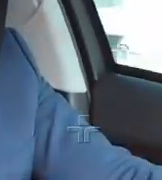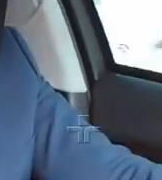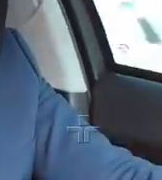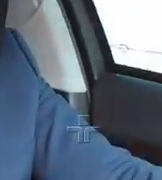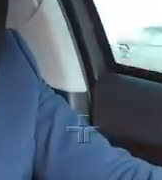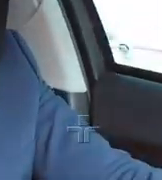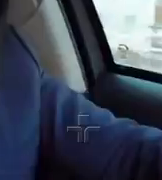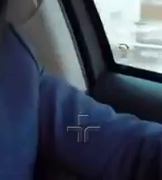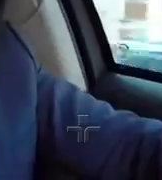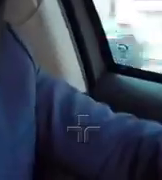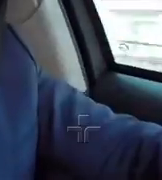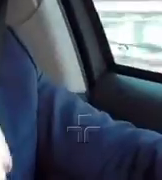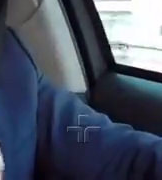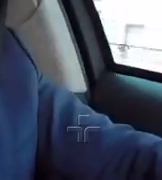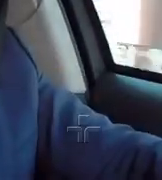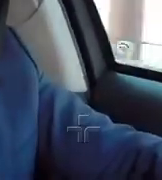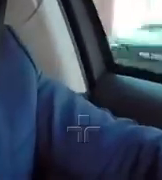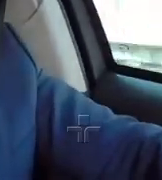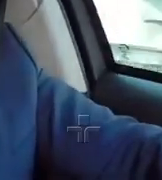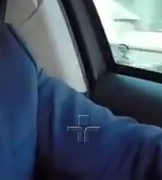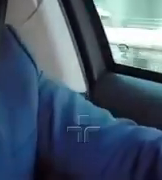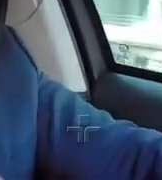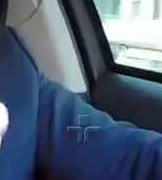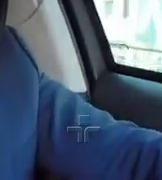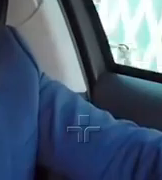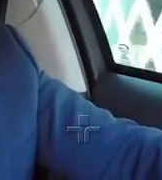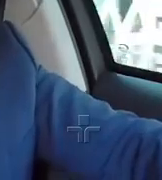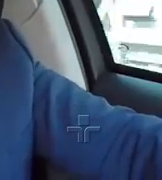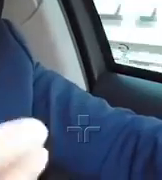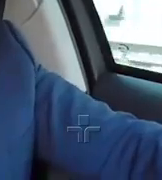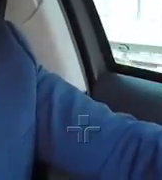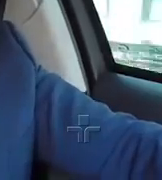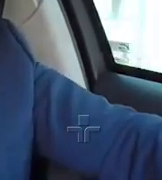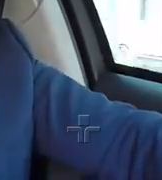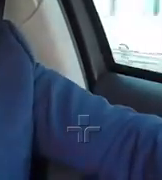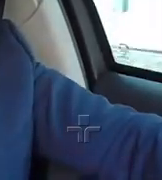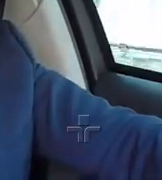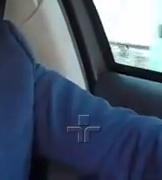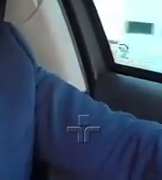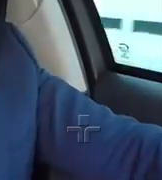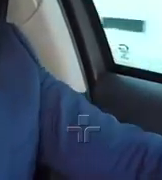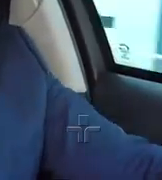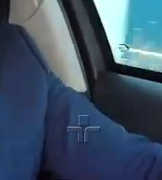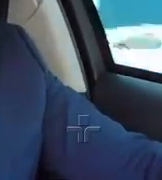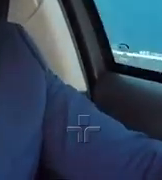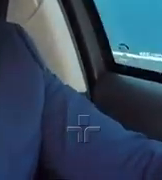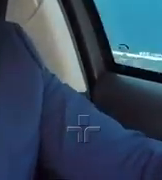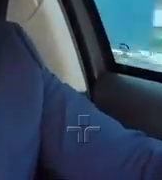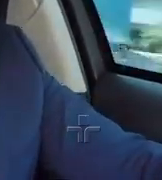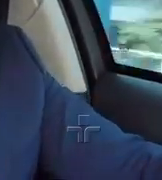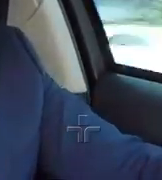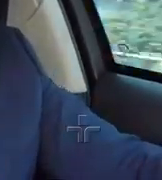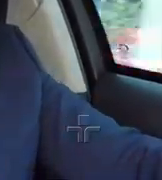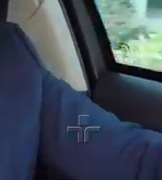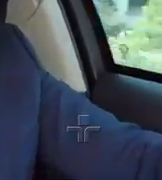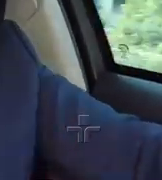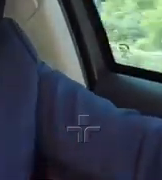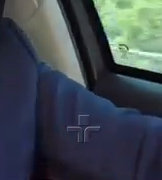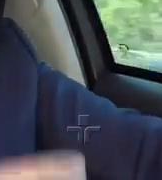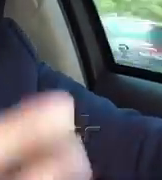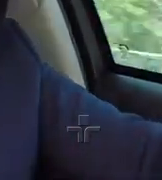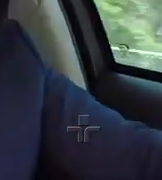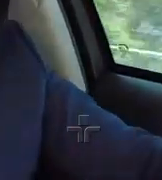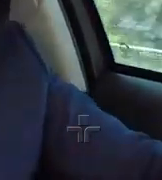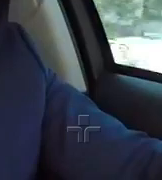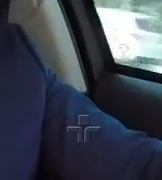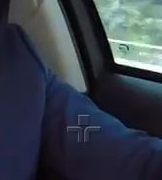personalidades diferentes. Falamos sobre política, cultura, economia, música, vida e tudo mais que é relevante num